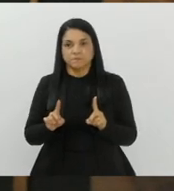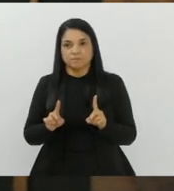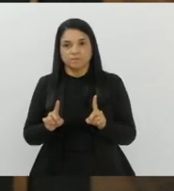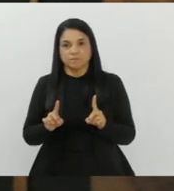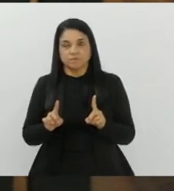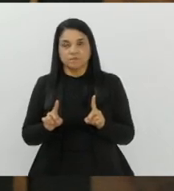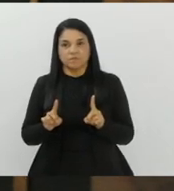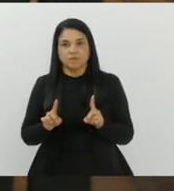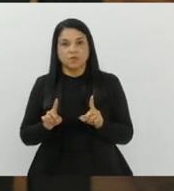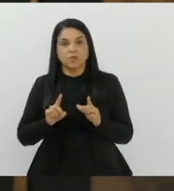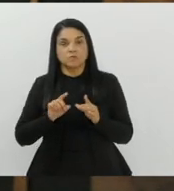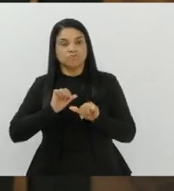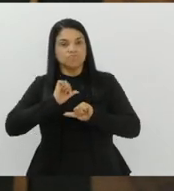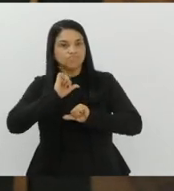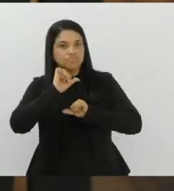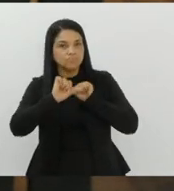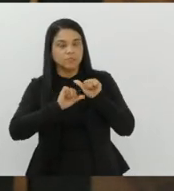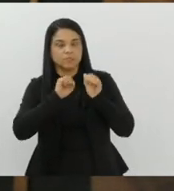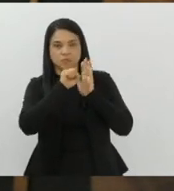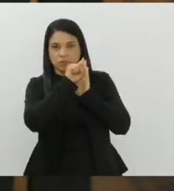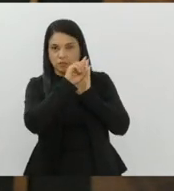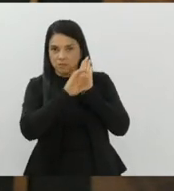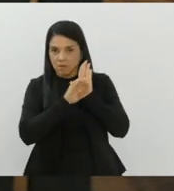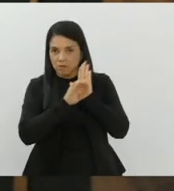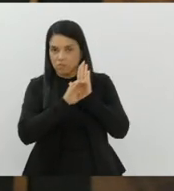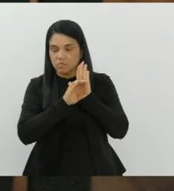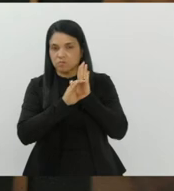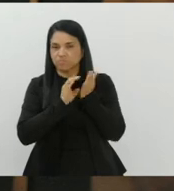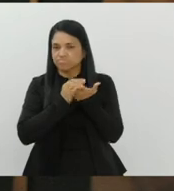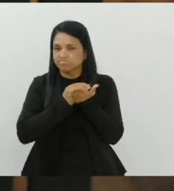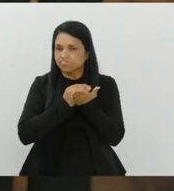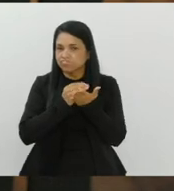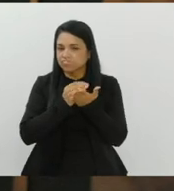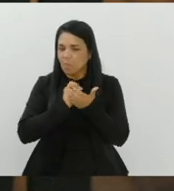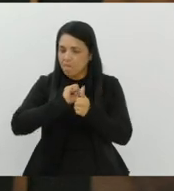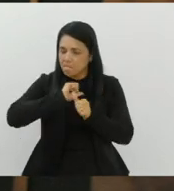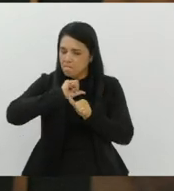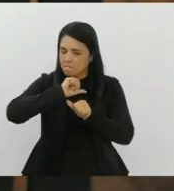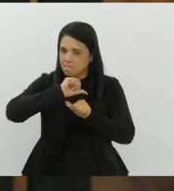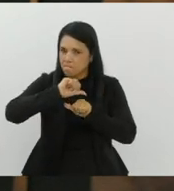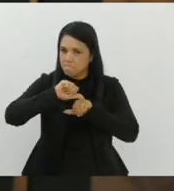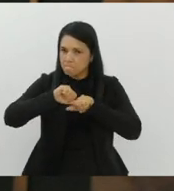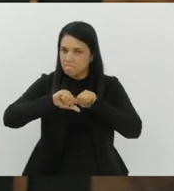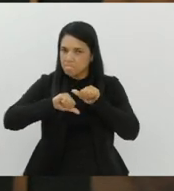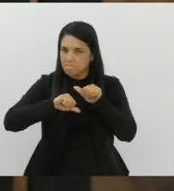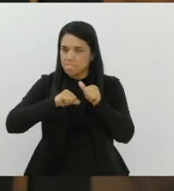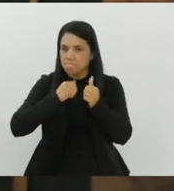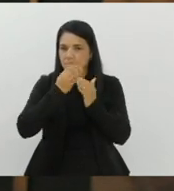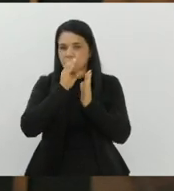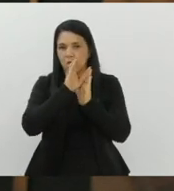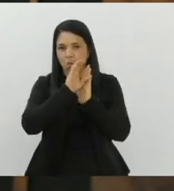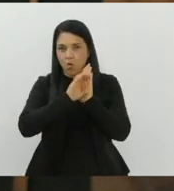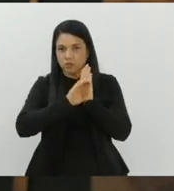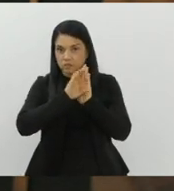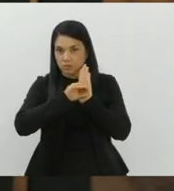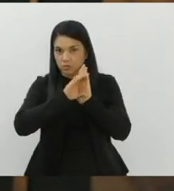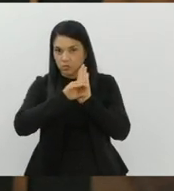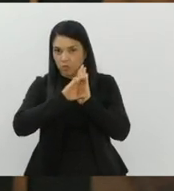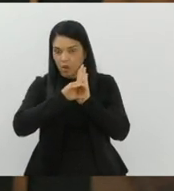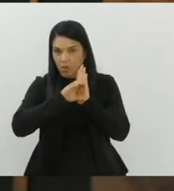Na virada do século, começamos aí uma transformação conceitual e